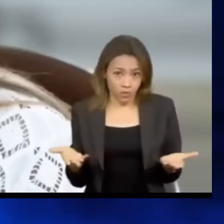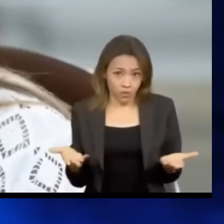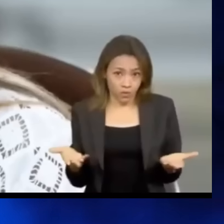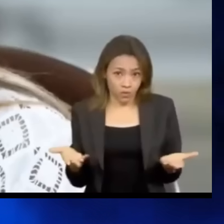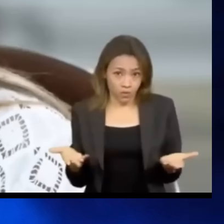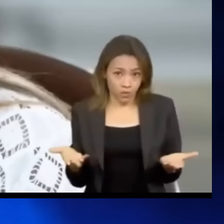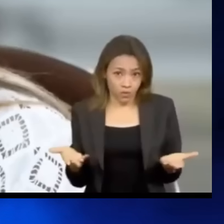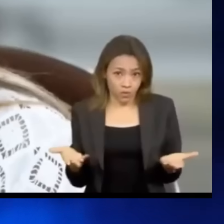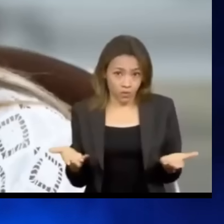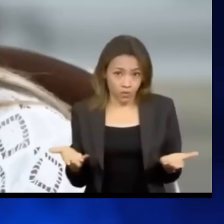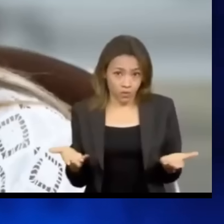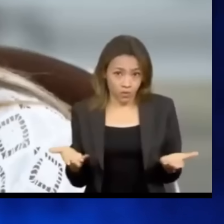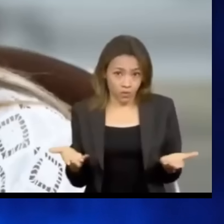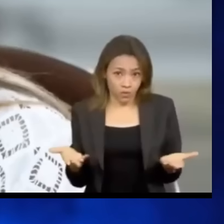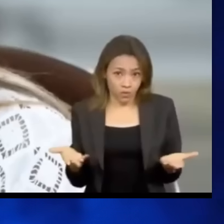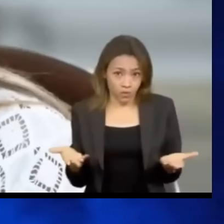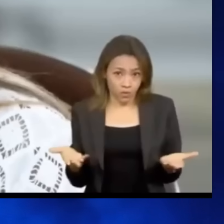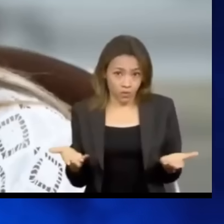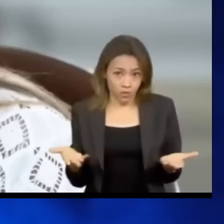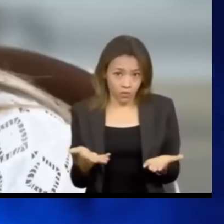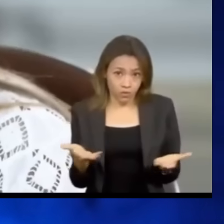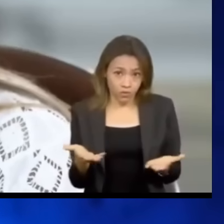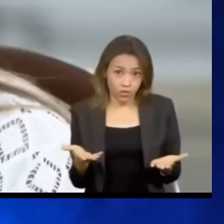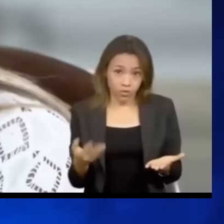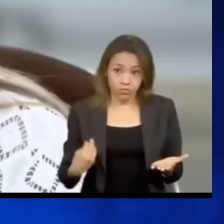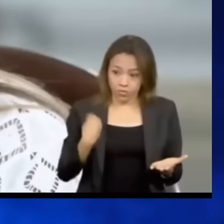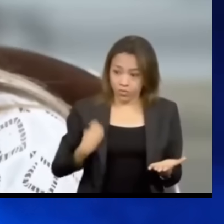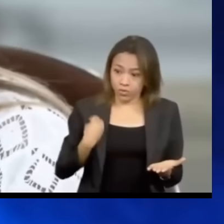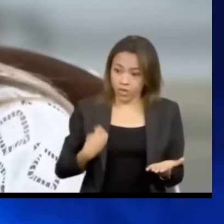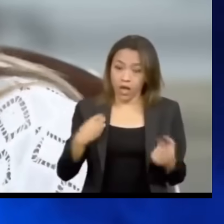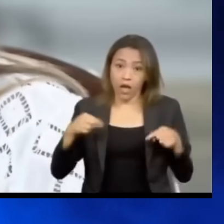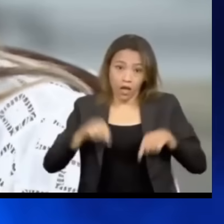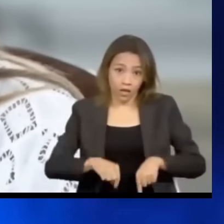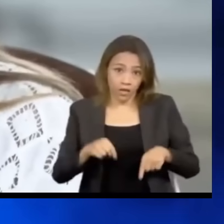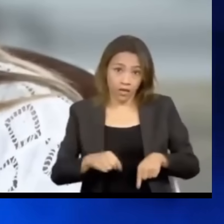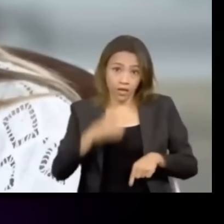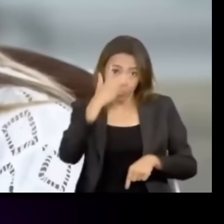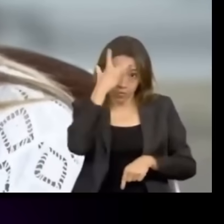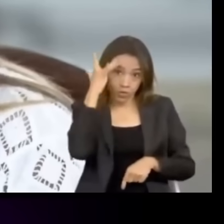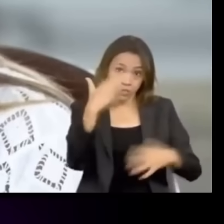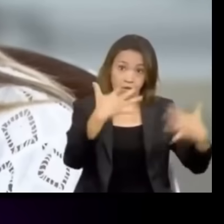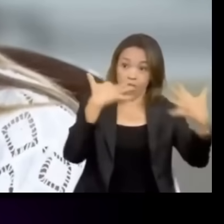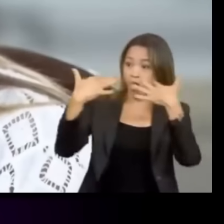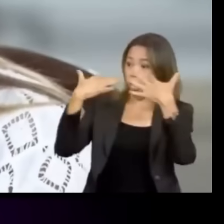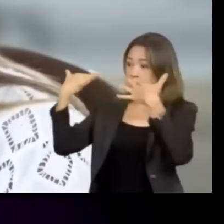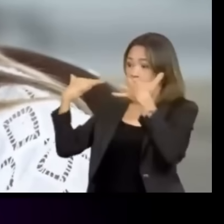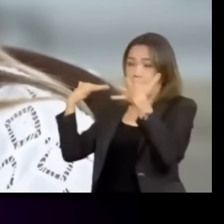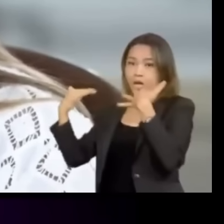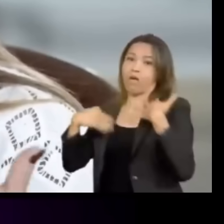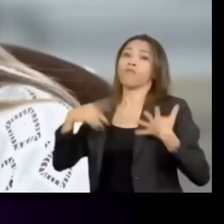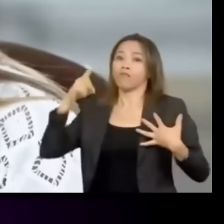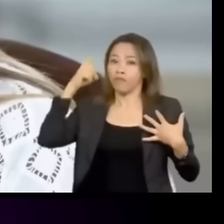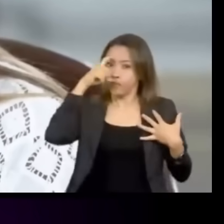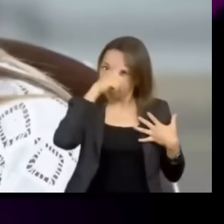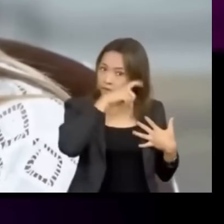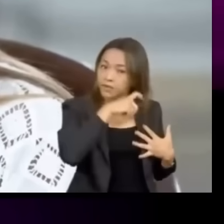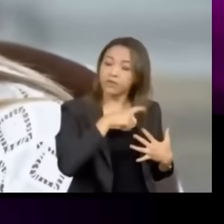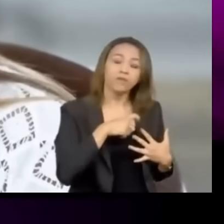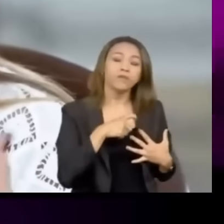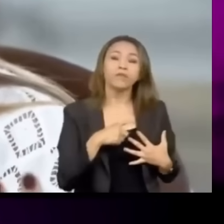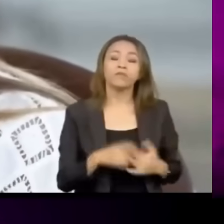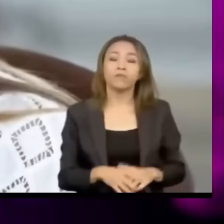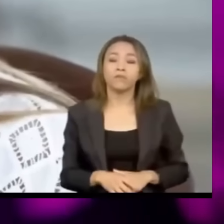que ela realmente é uma chefe de Estado. Pública. Foi tão difícil a gente que o